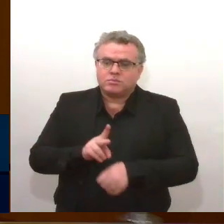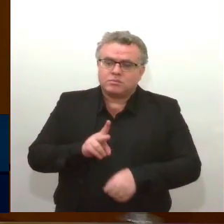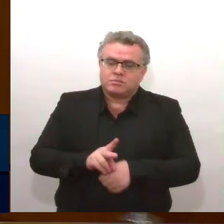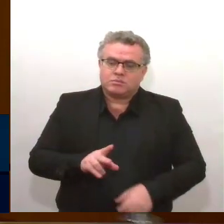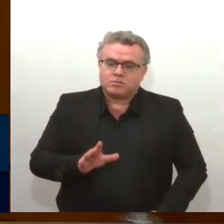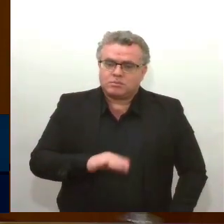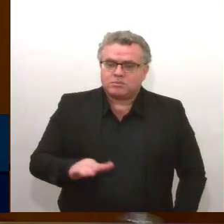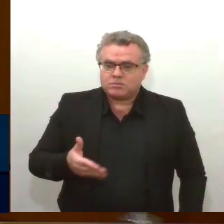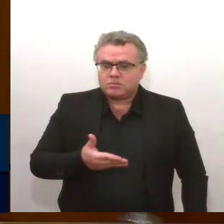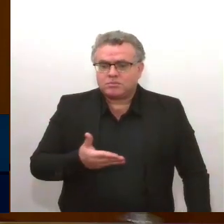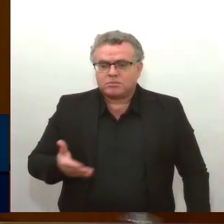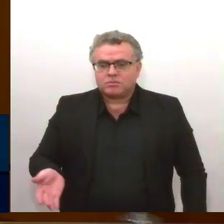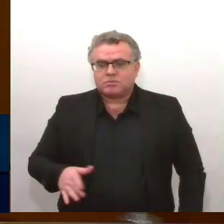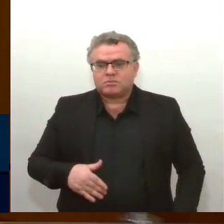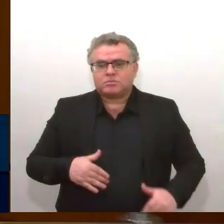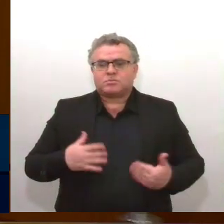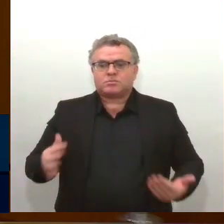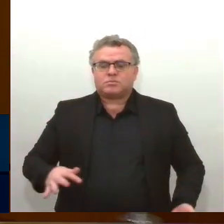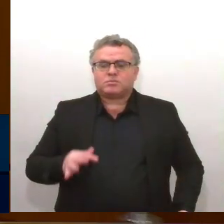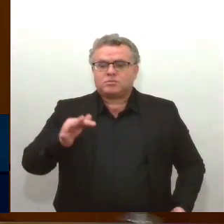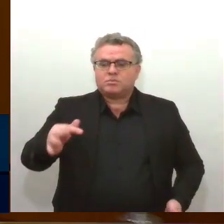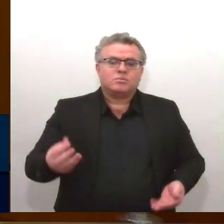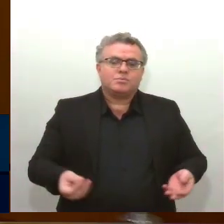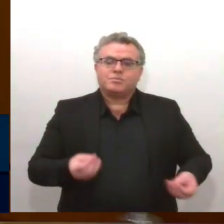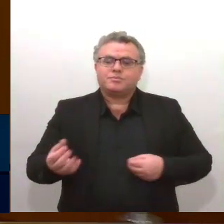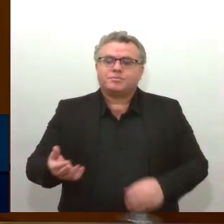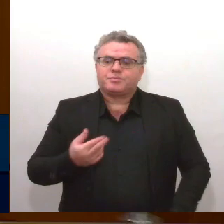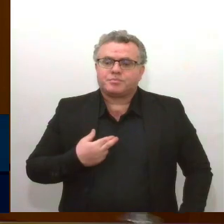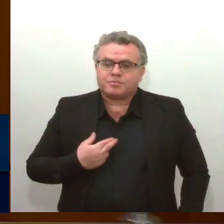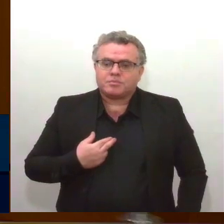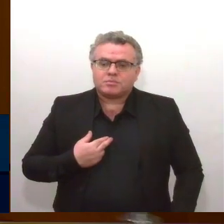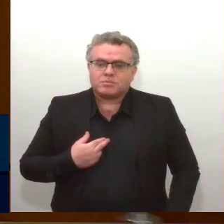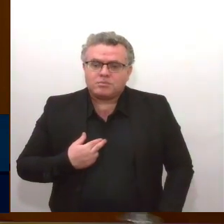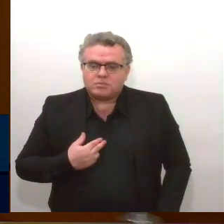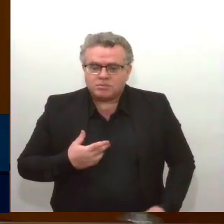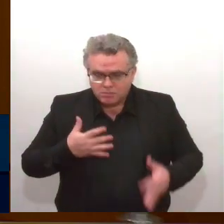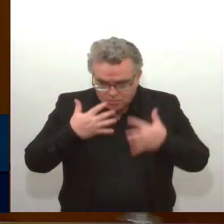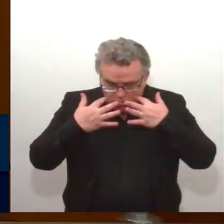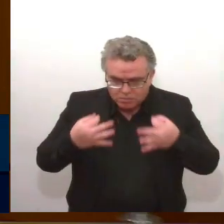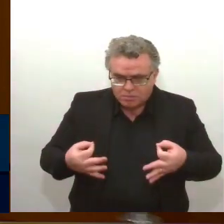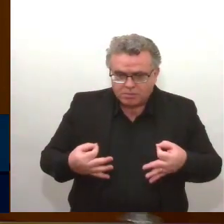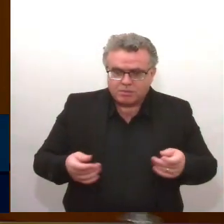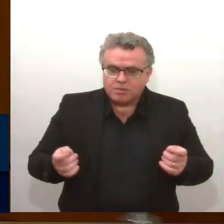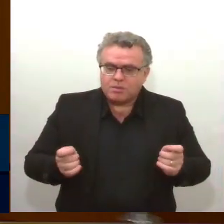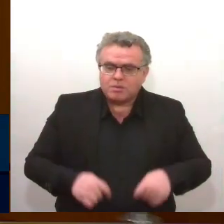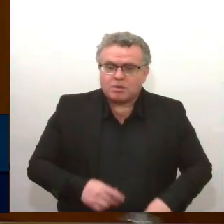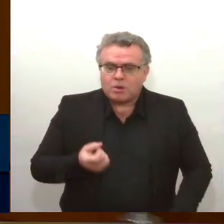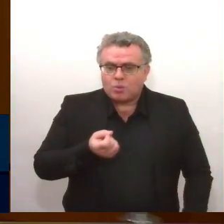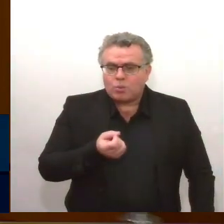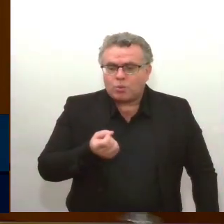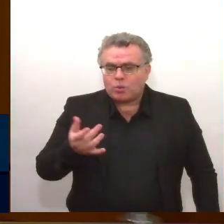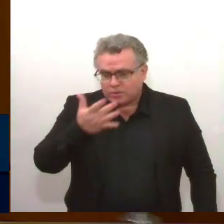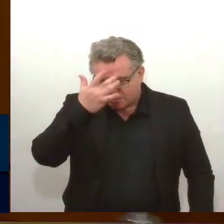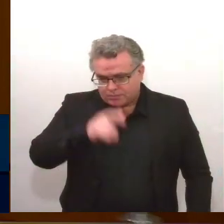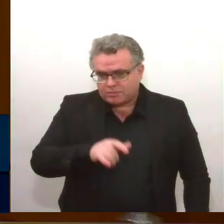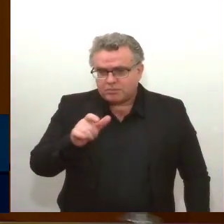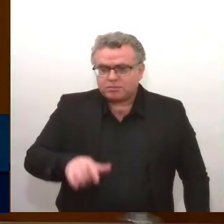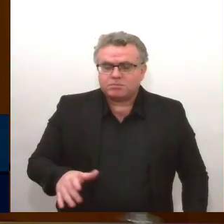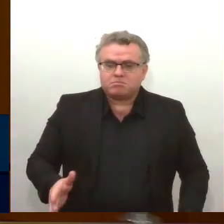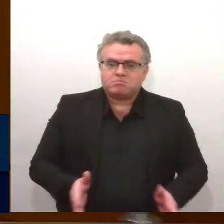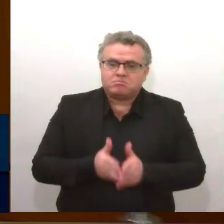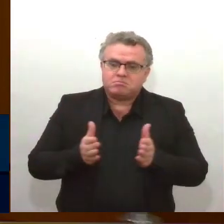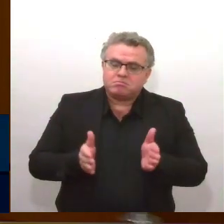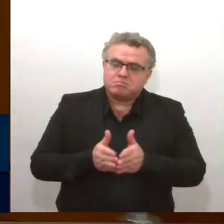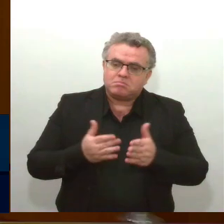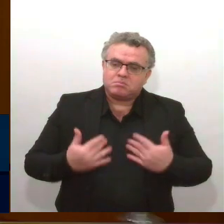atendimento devido então isso me chamou muita atenção o número de pessoas também carentes que moram de aluguel e o aluguel